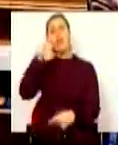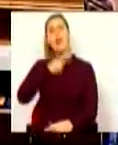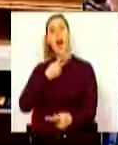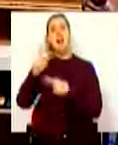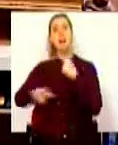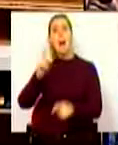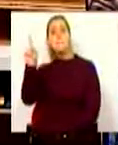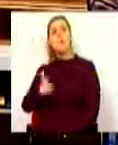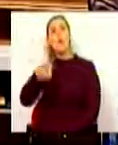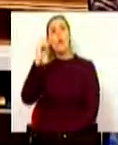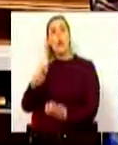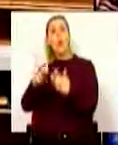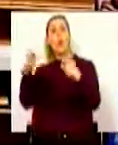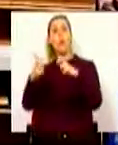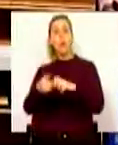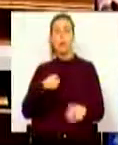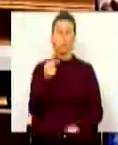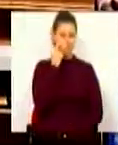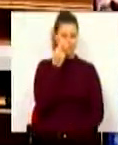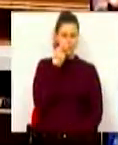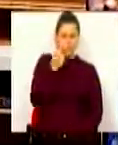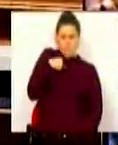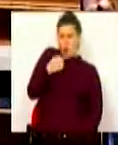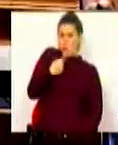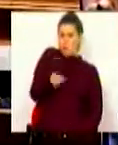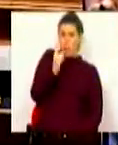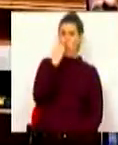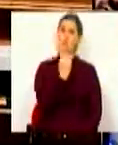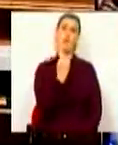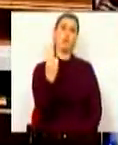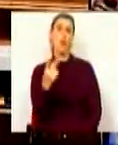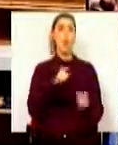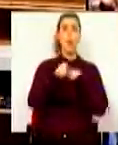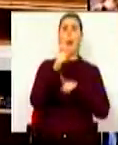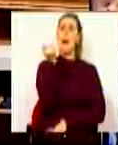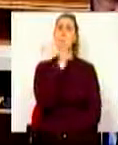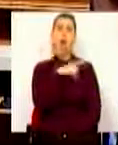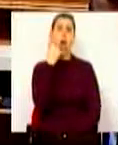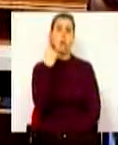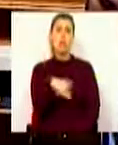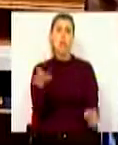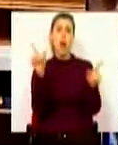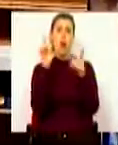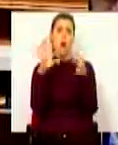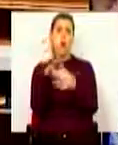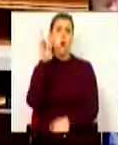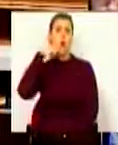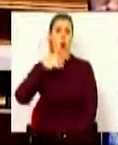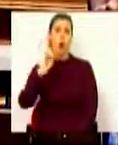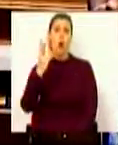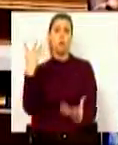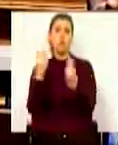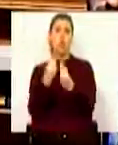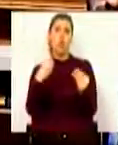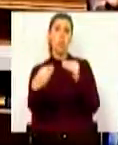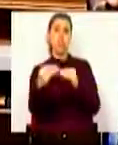avaliar o problema. E não é o conhecimento pessoal que um ou outro deputado possa ter de centros de atendimento ou com as teses